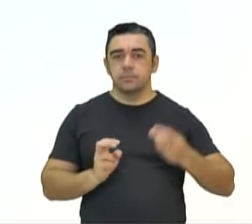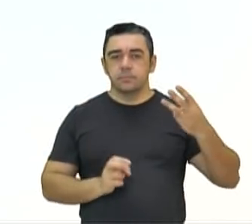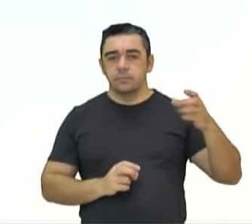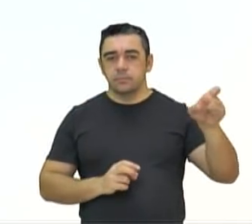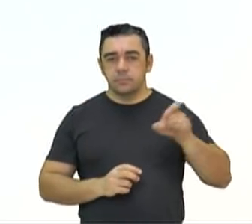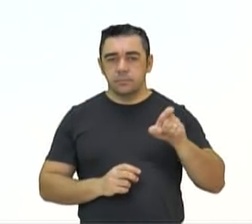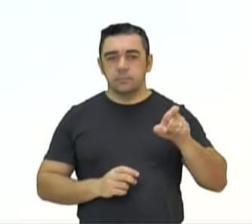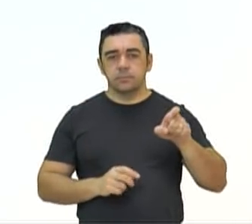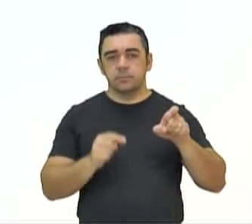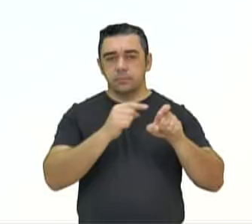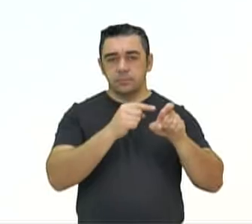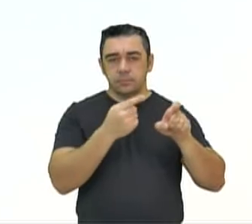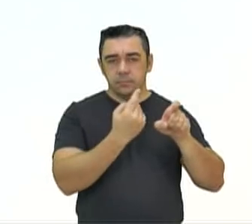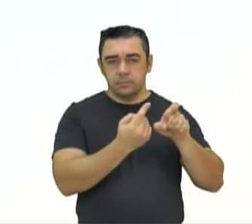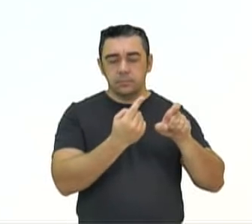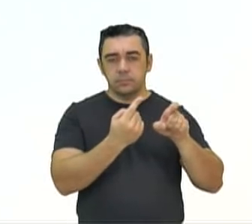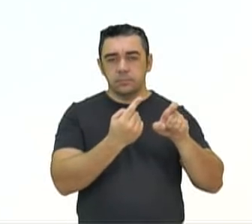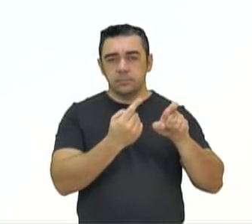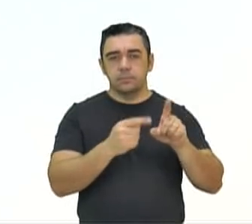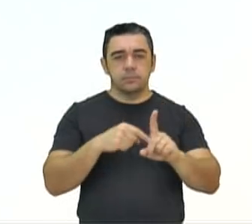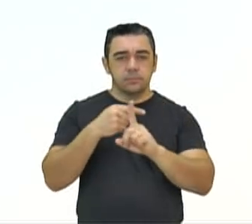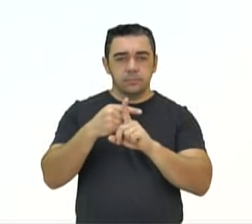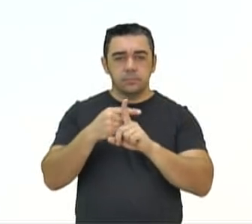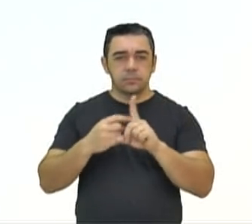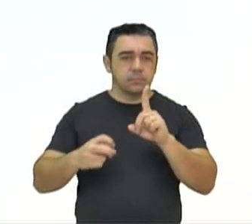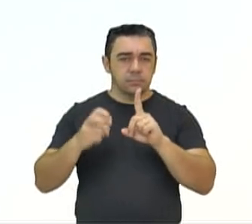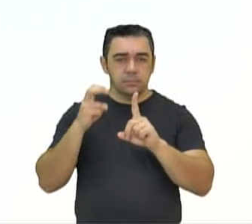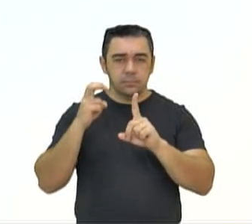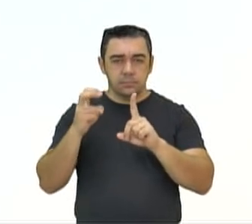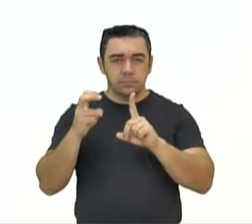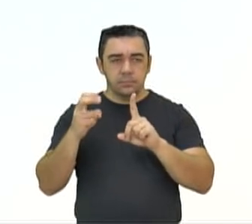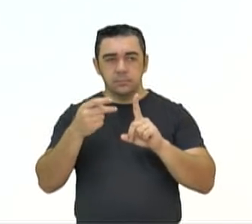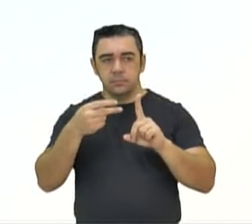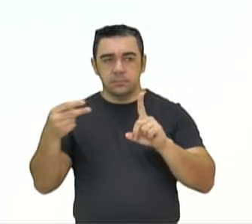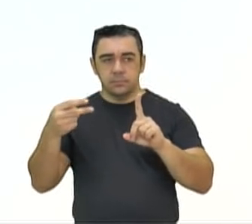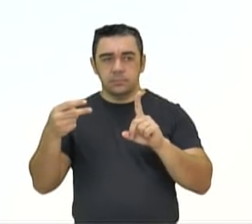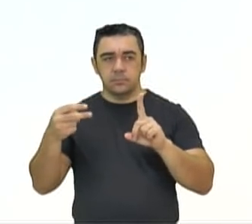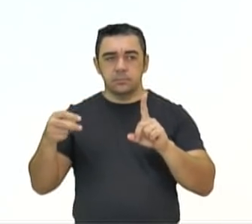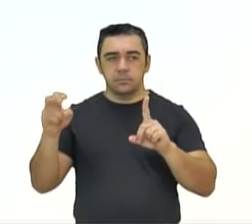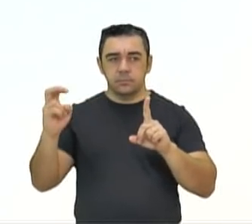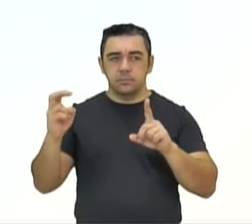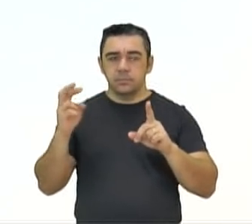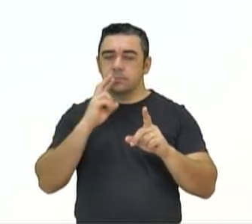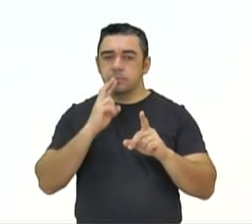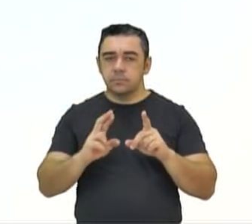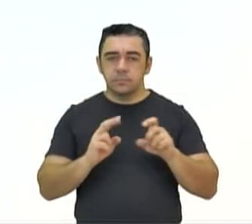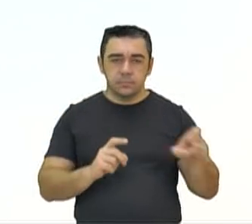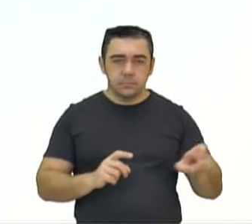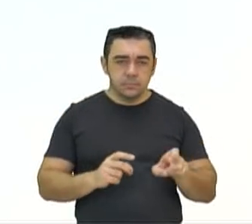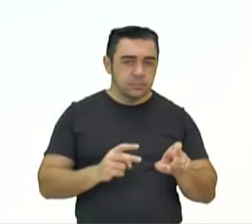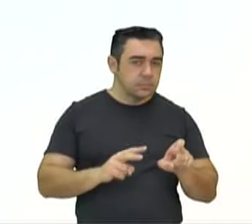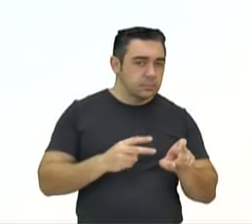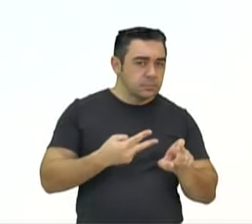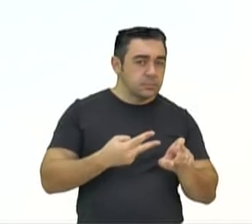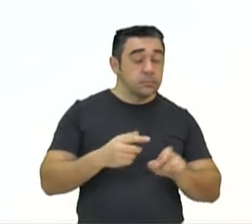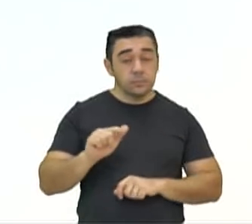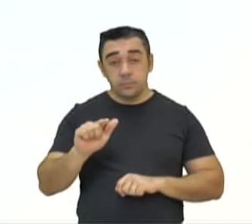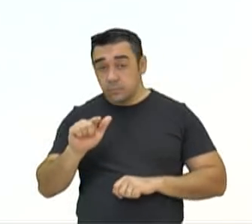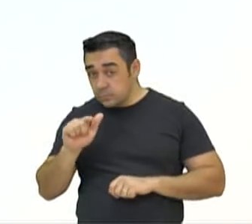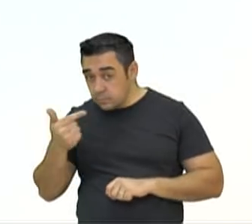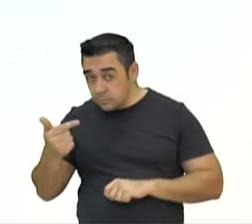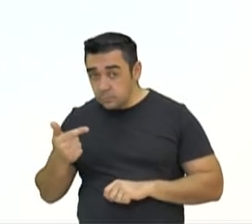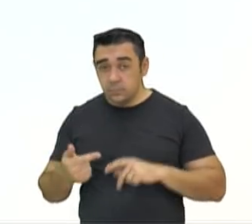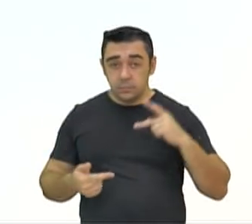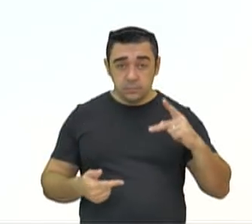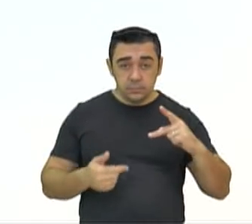3x menos 1 igual a 5, vai nos resultar em x igual a 2. E fazendo a nossa outra relação, que